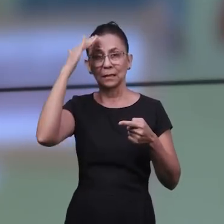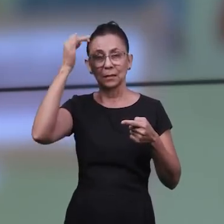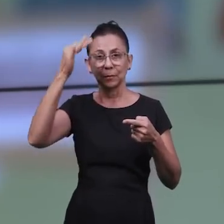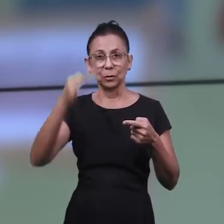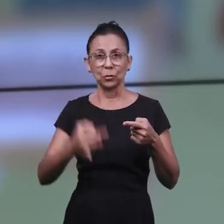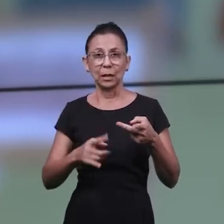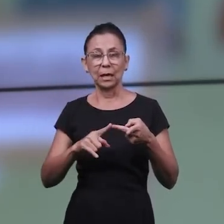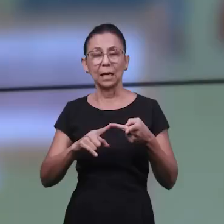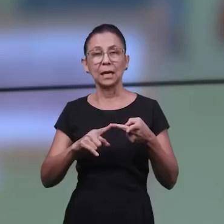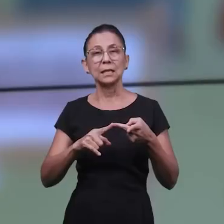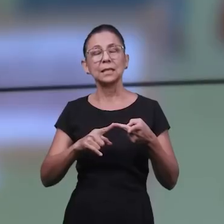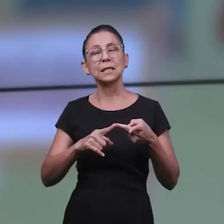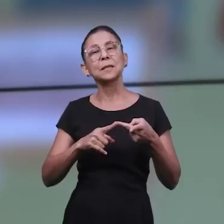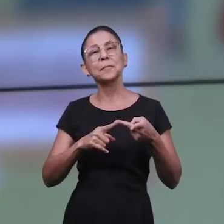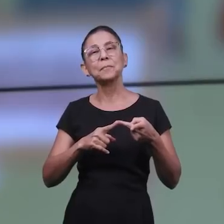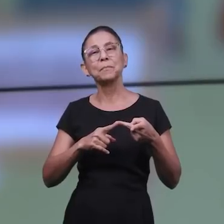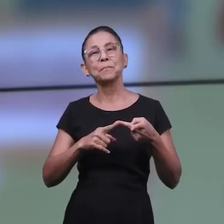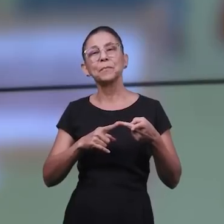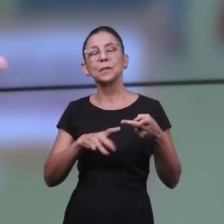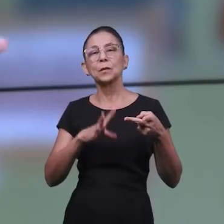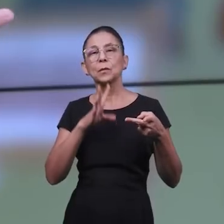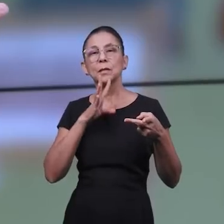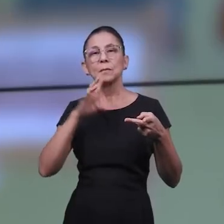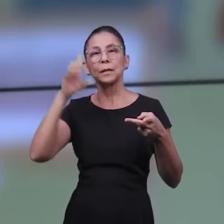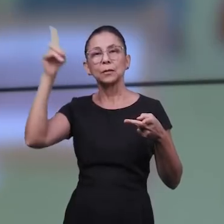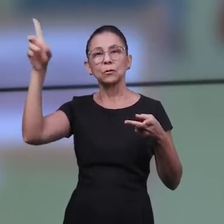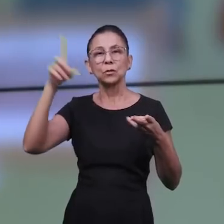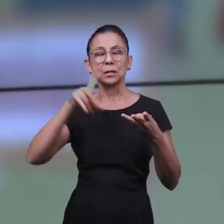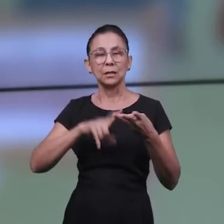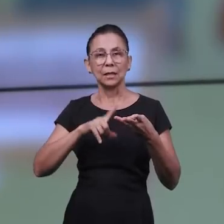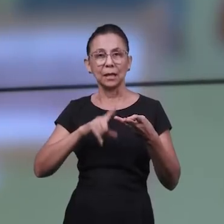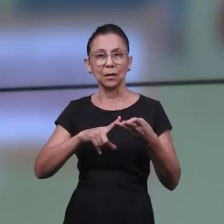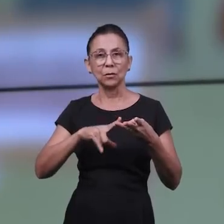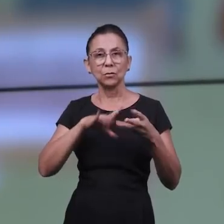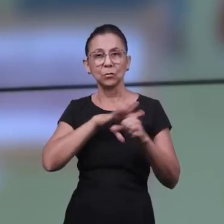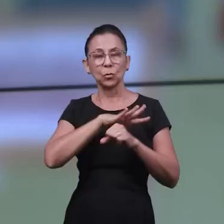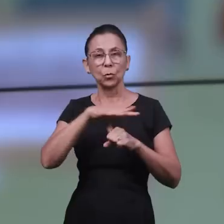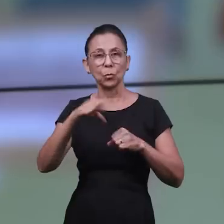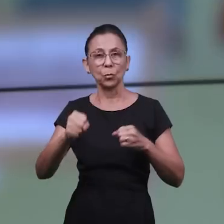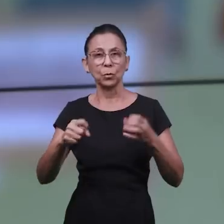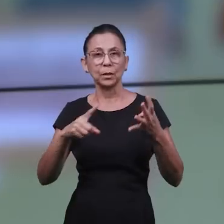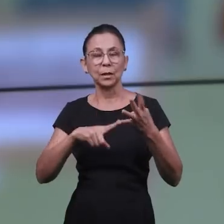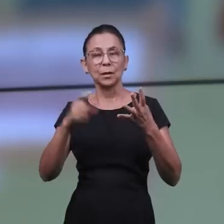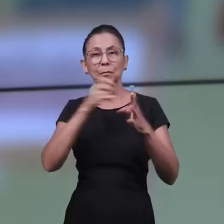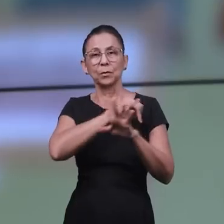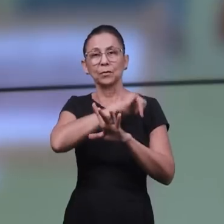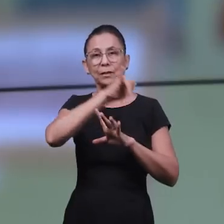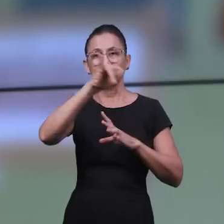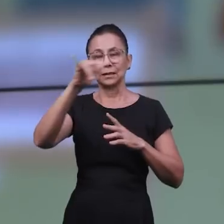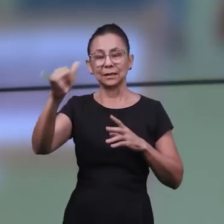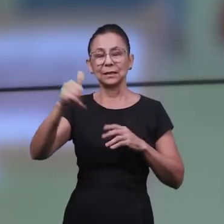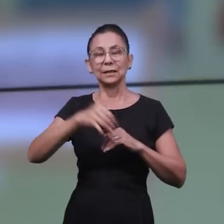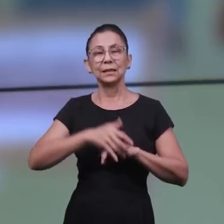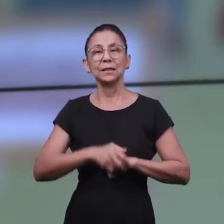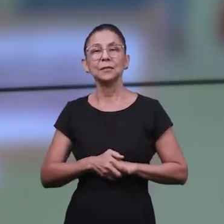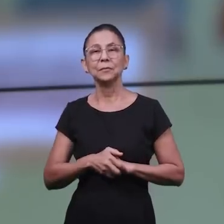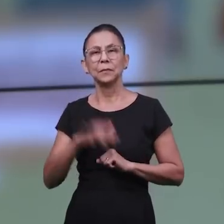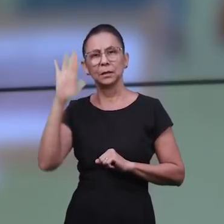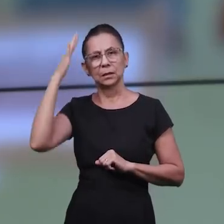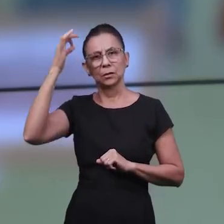ciência, fé, dons de curar e maravilhas, profecia, discernimento, línguas estranhas